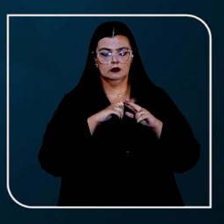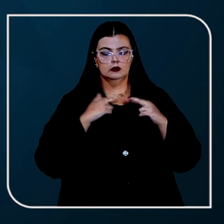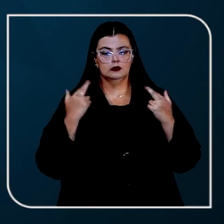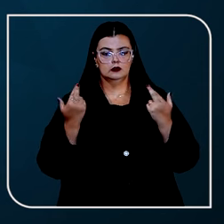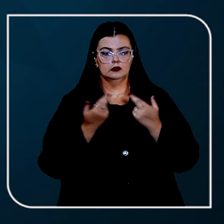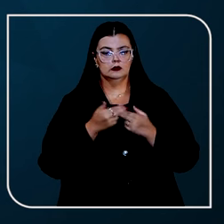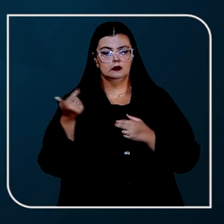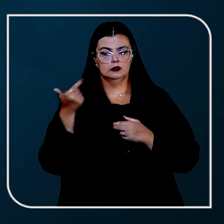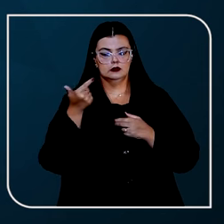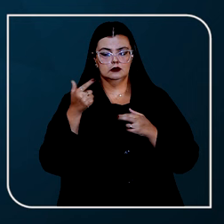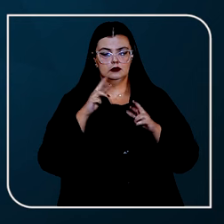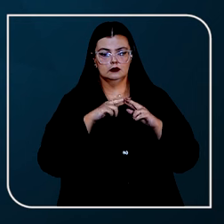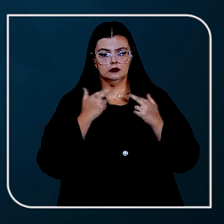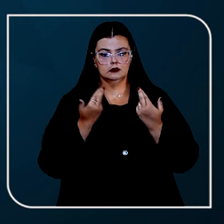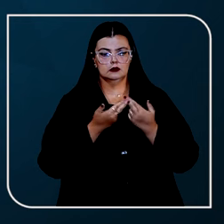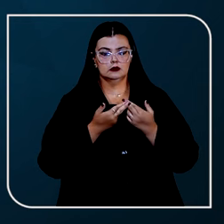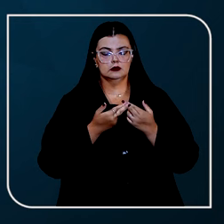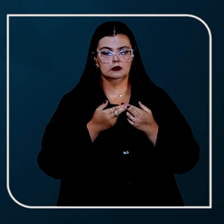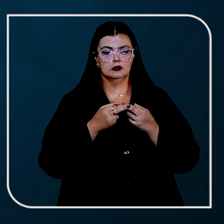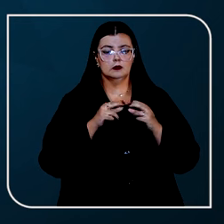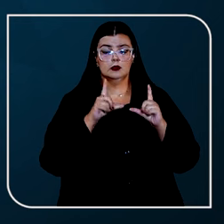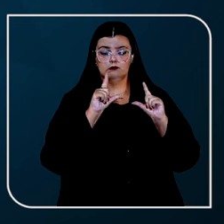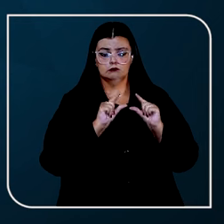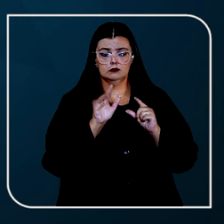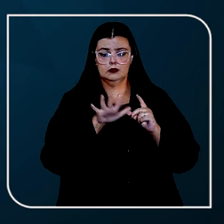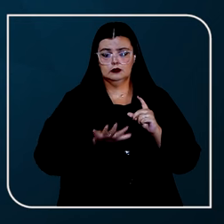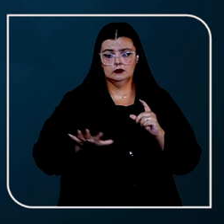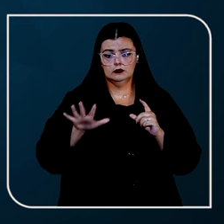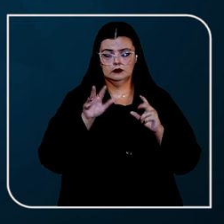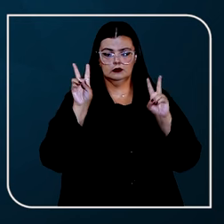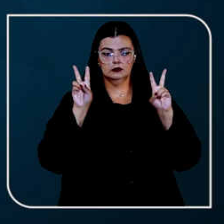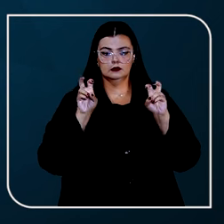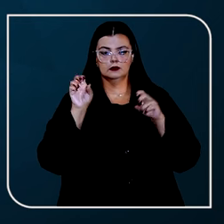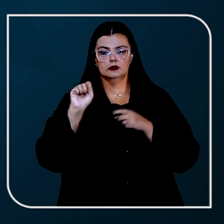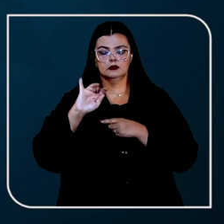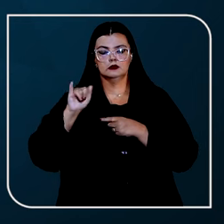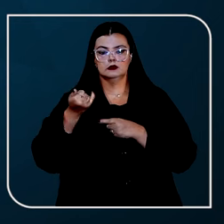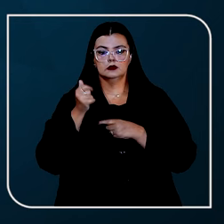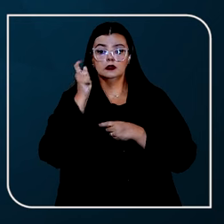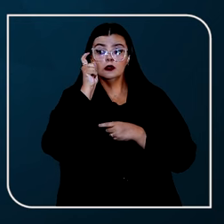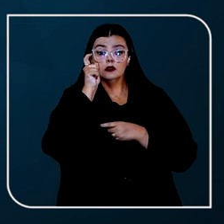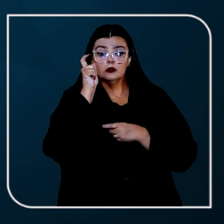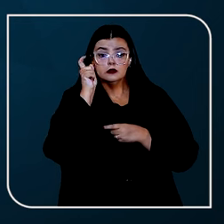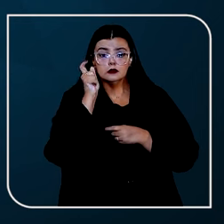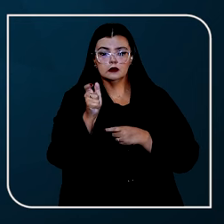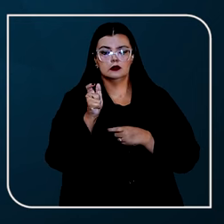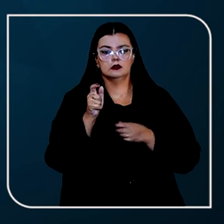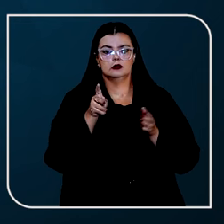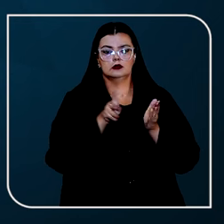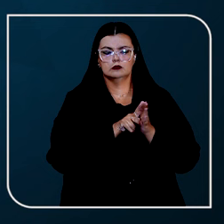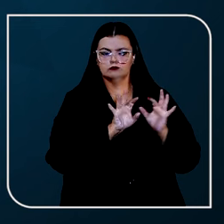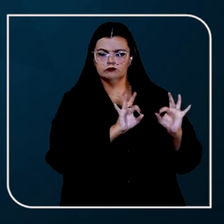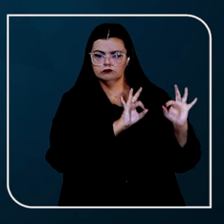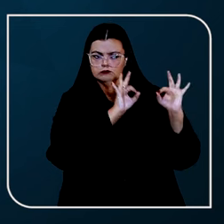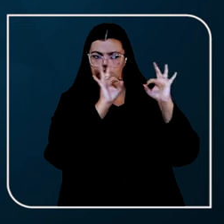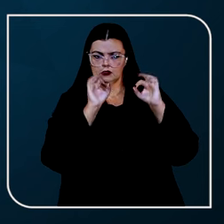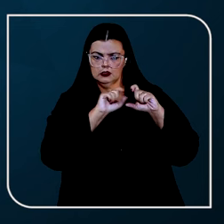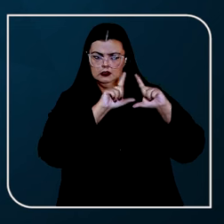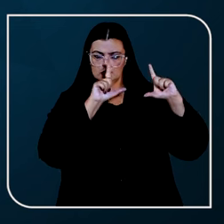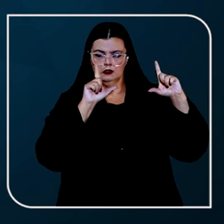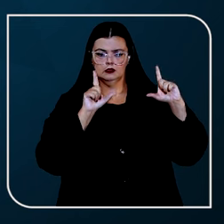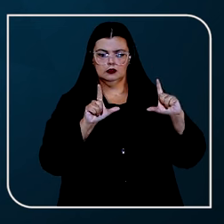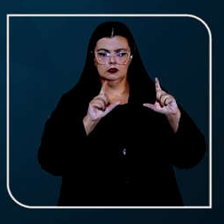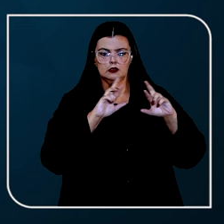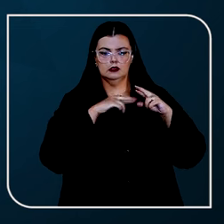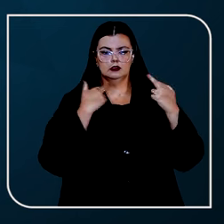a segunda sessão para pacificação do tema no STJ os interessados em participar como expositores da audiência